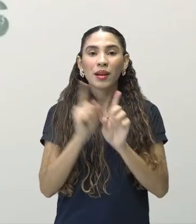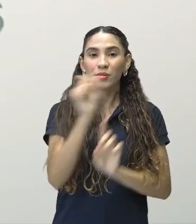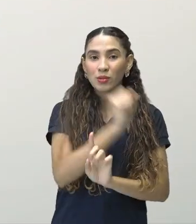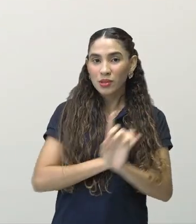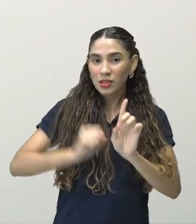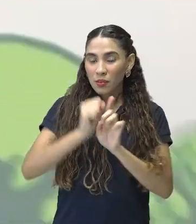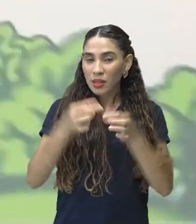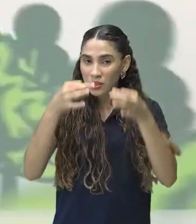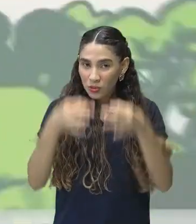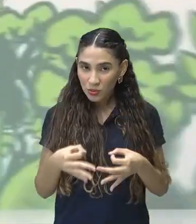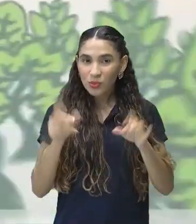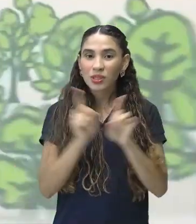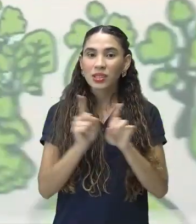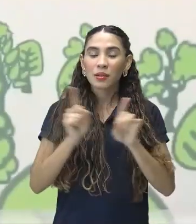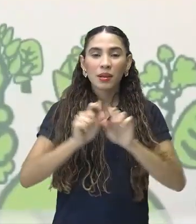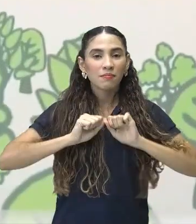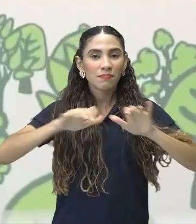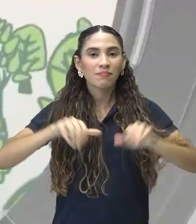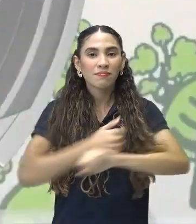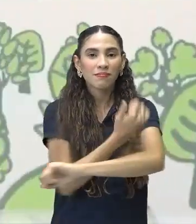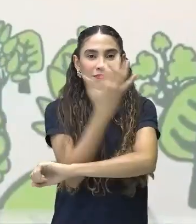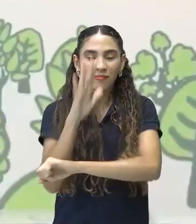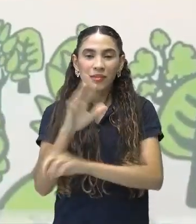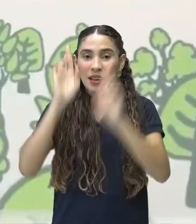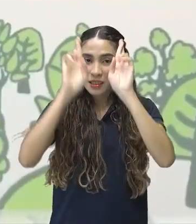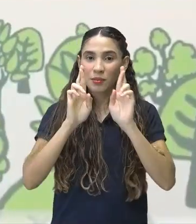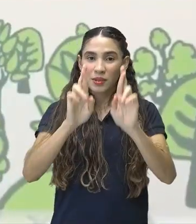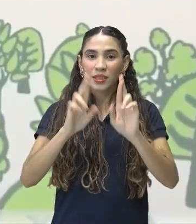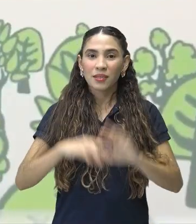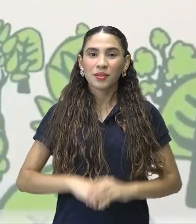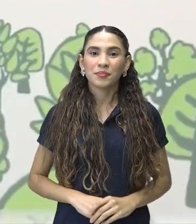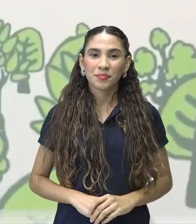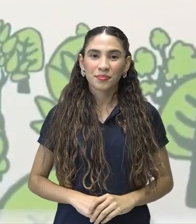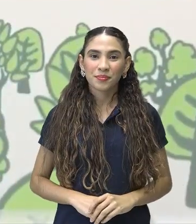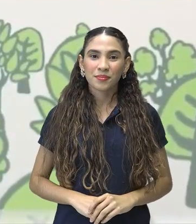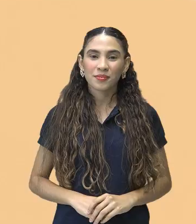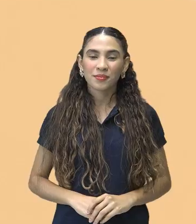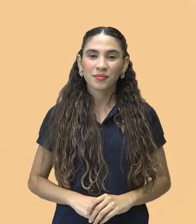socialmente justo e ambientalmente responsável.